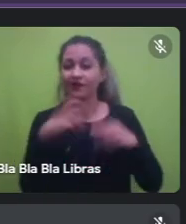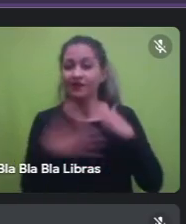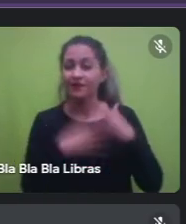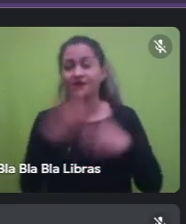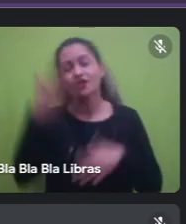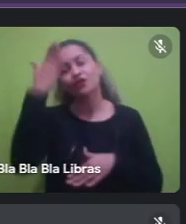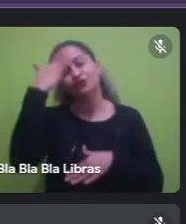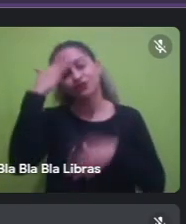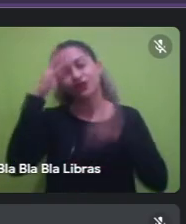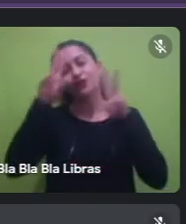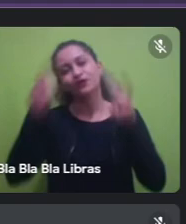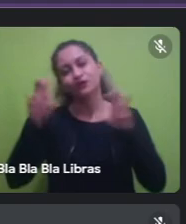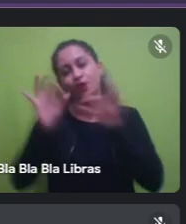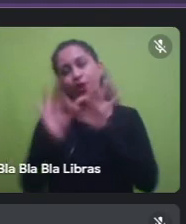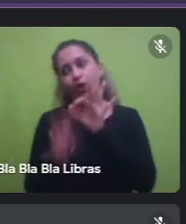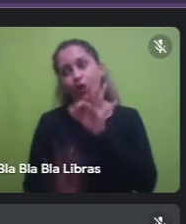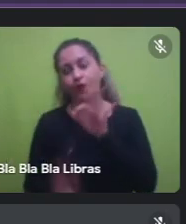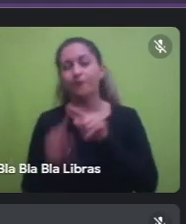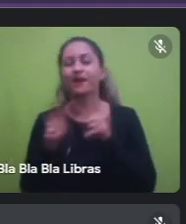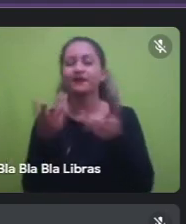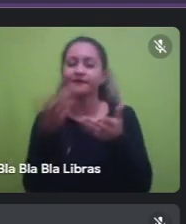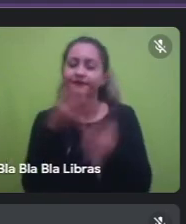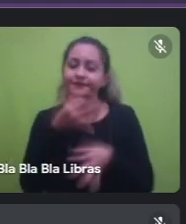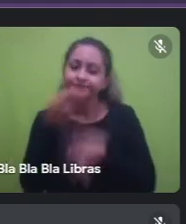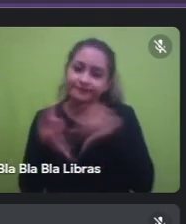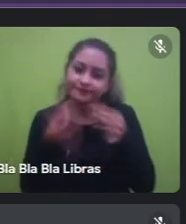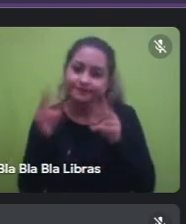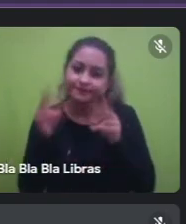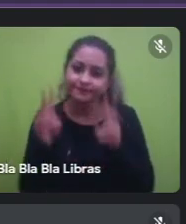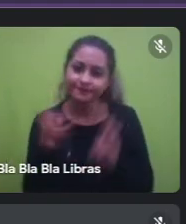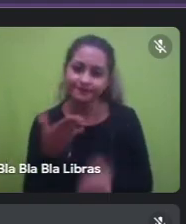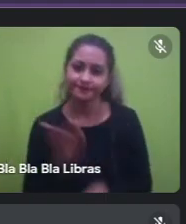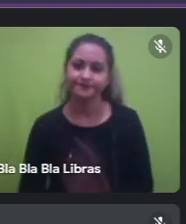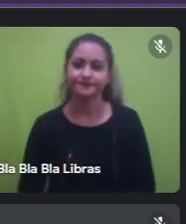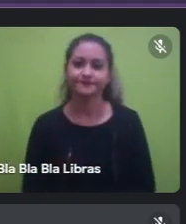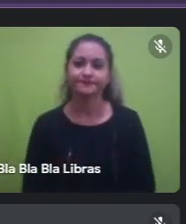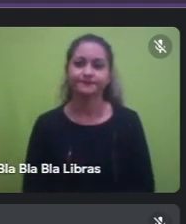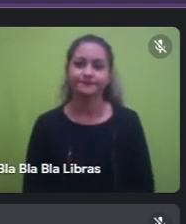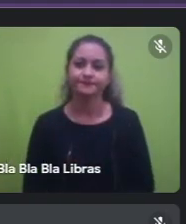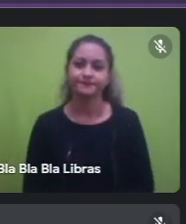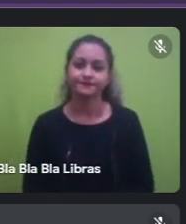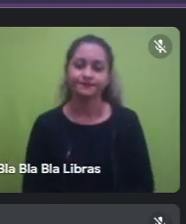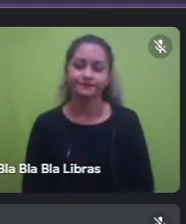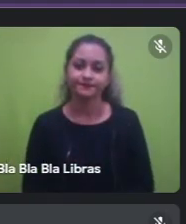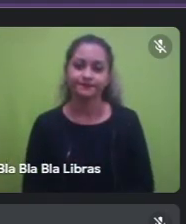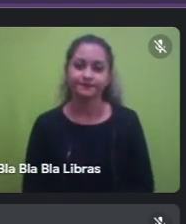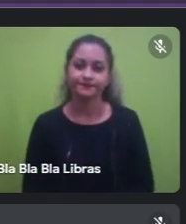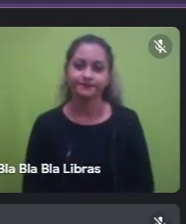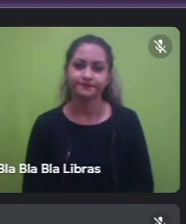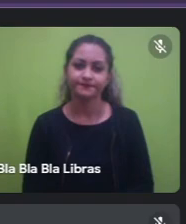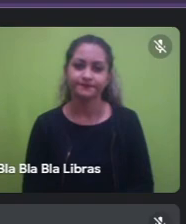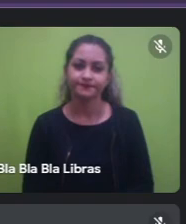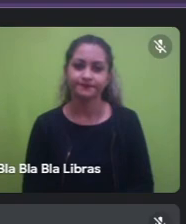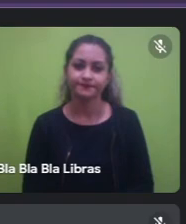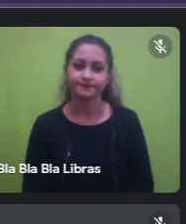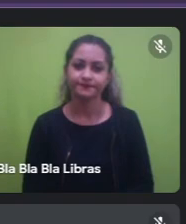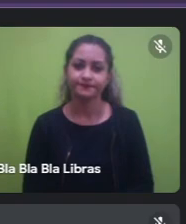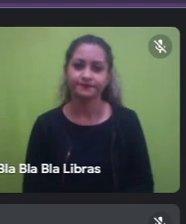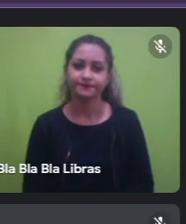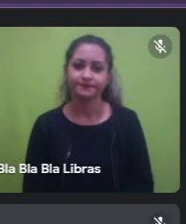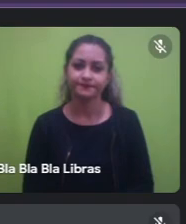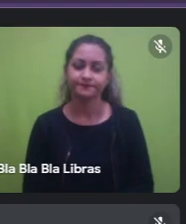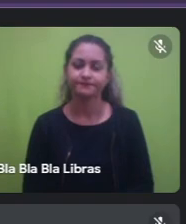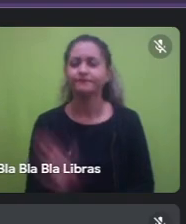longo, mas gostaria que a senhora desse sua opinião, professora. Quer que eu repita a pergunta? Não, eu